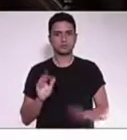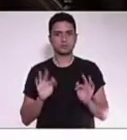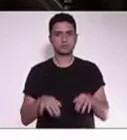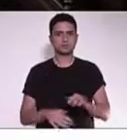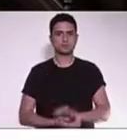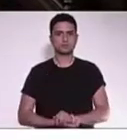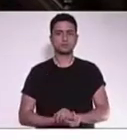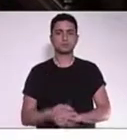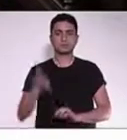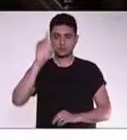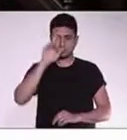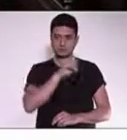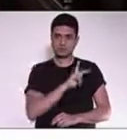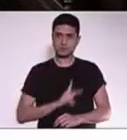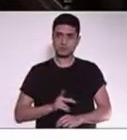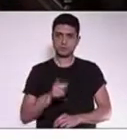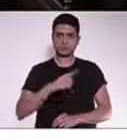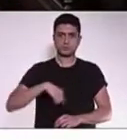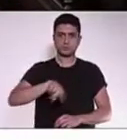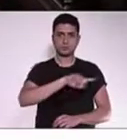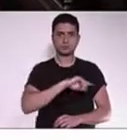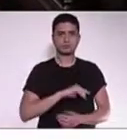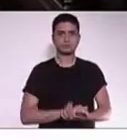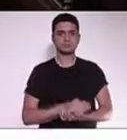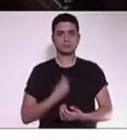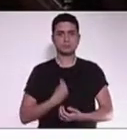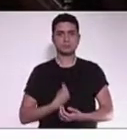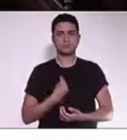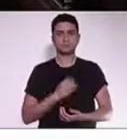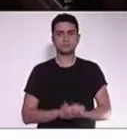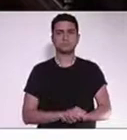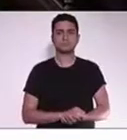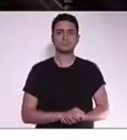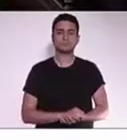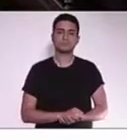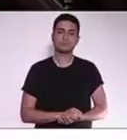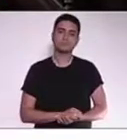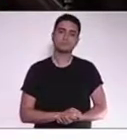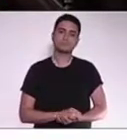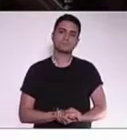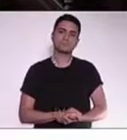Senhor presidente, senhoras deputadas, senhores deputados, eu